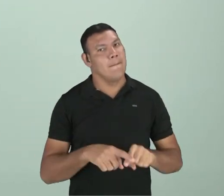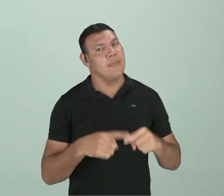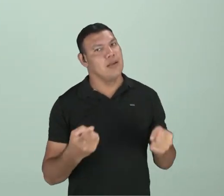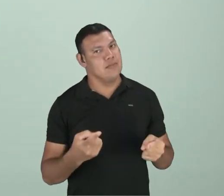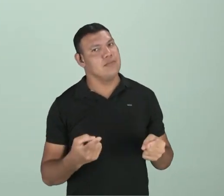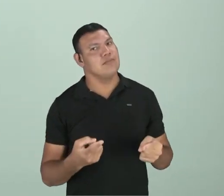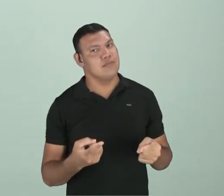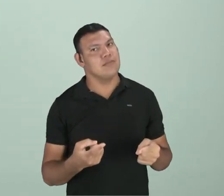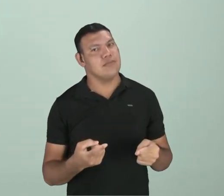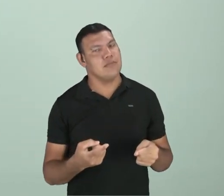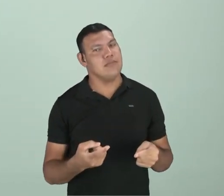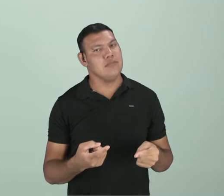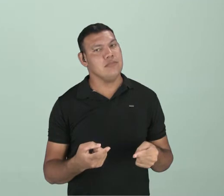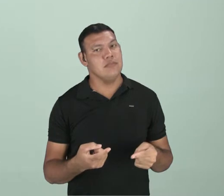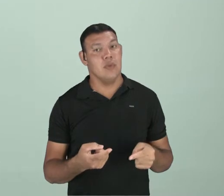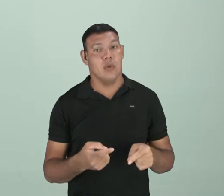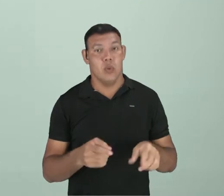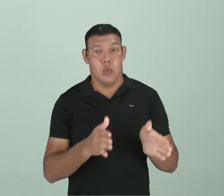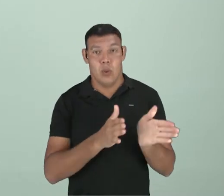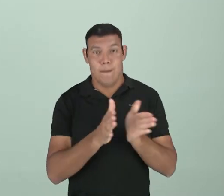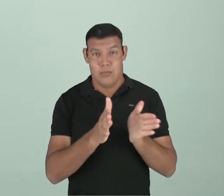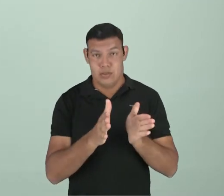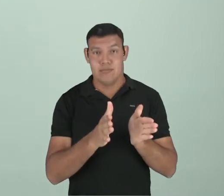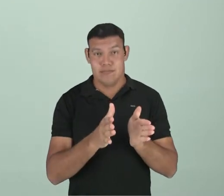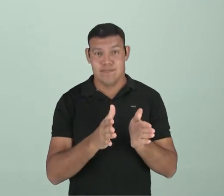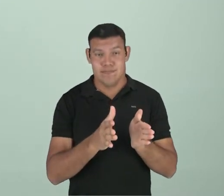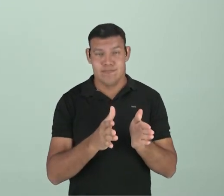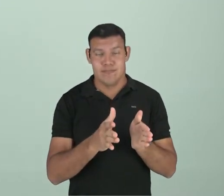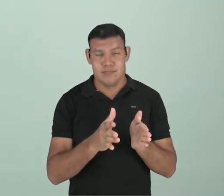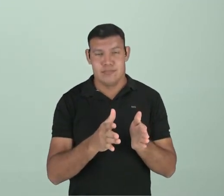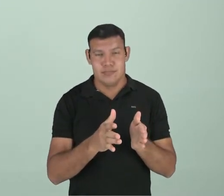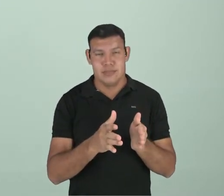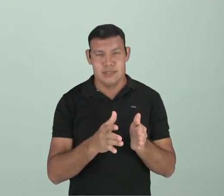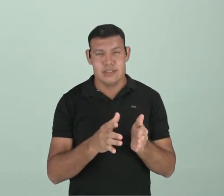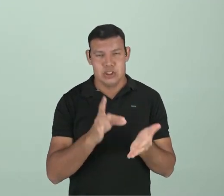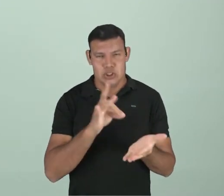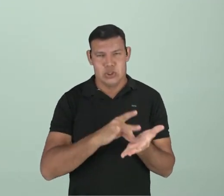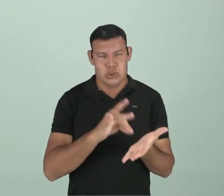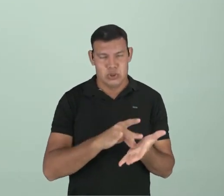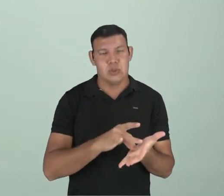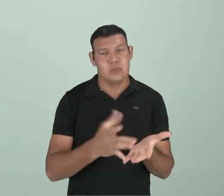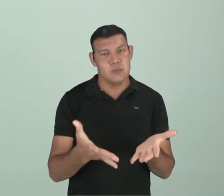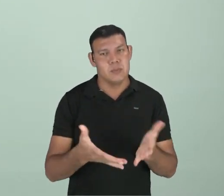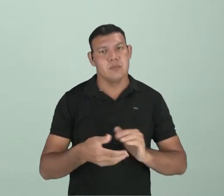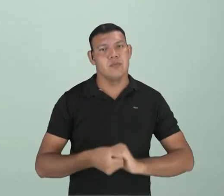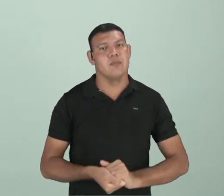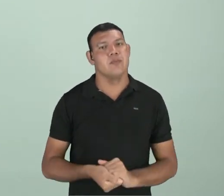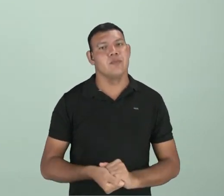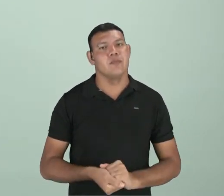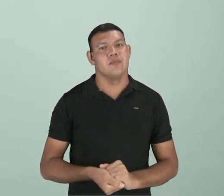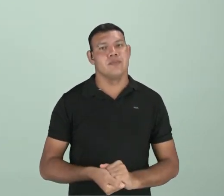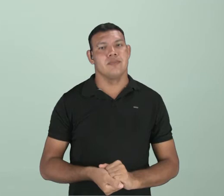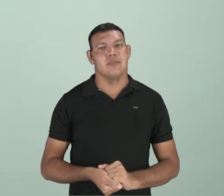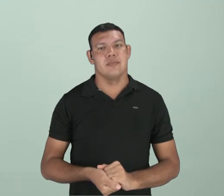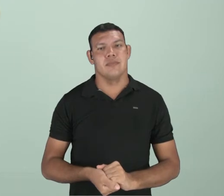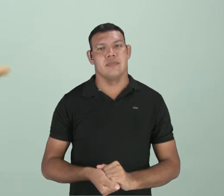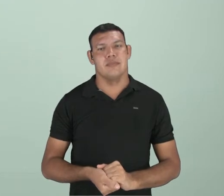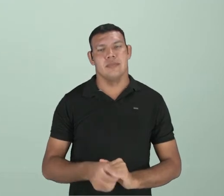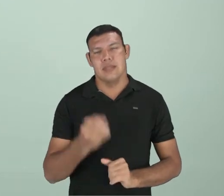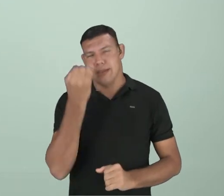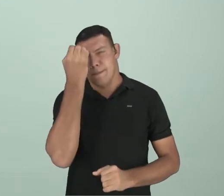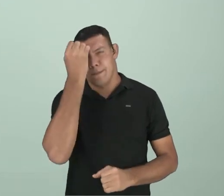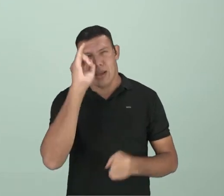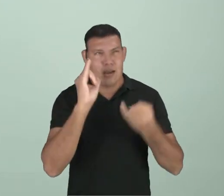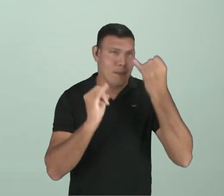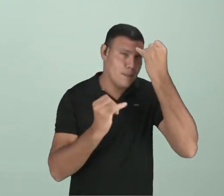Mas decisório, então, ao período prévio da decisão, né? Então, para se ter algumas